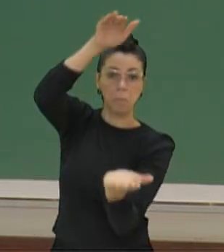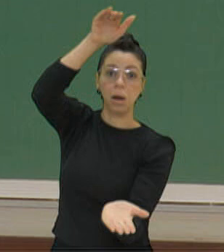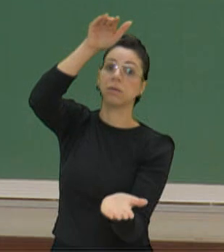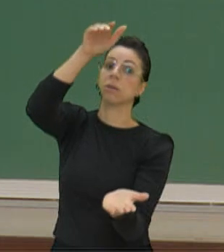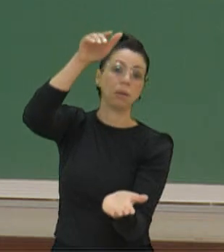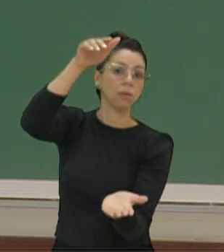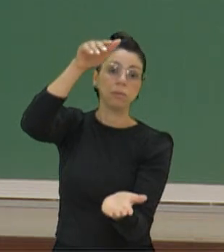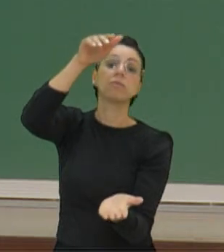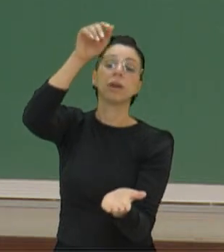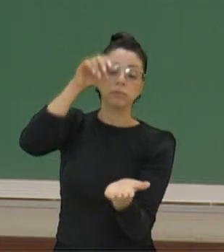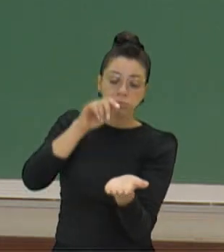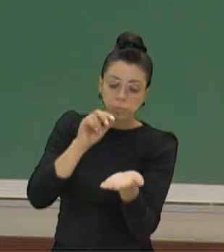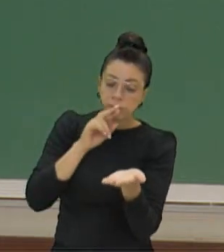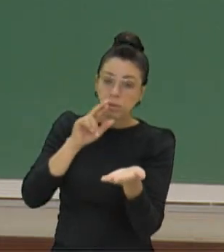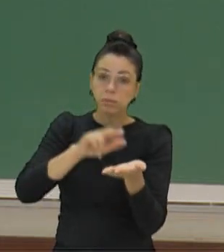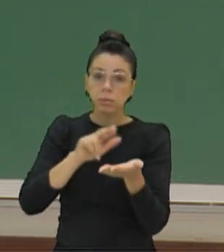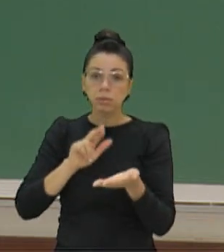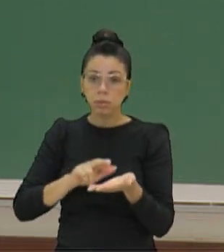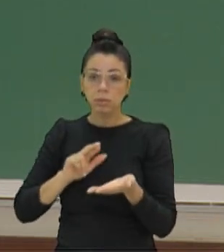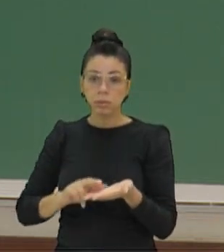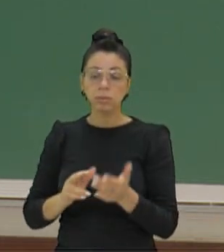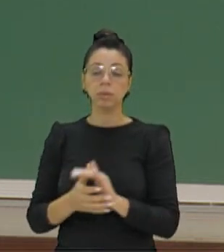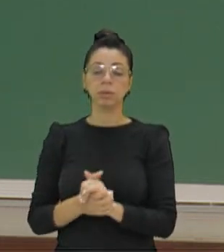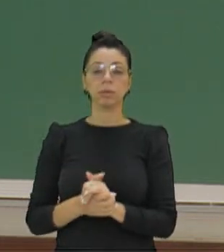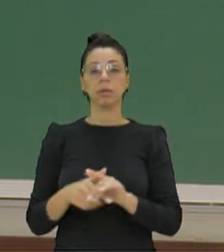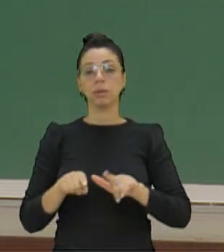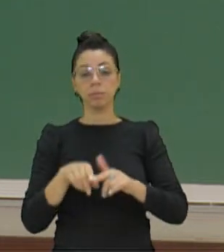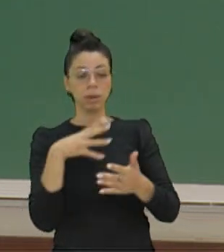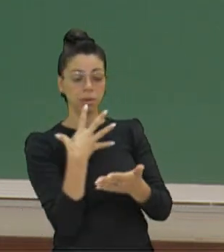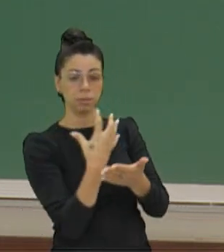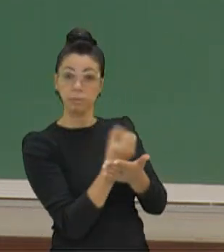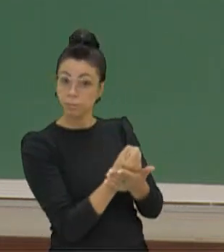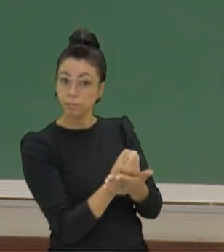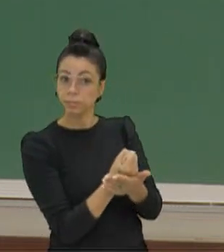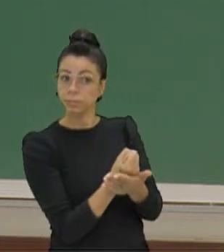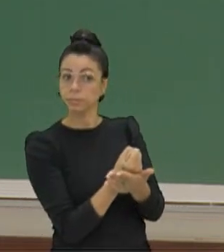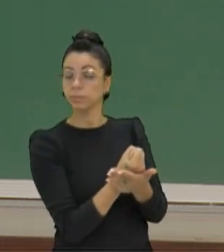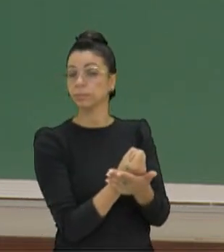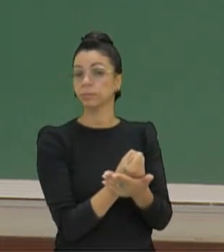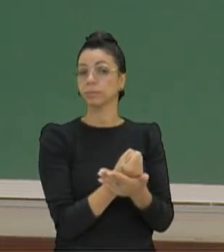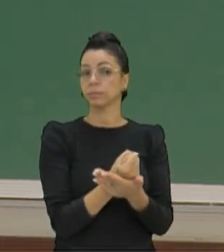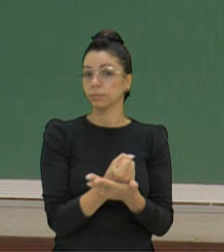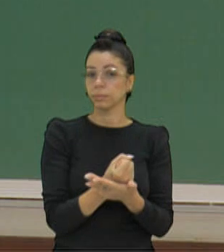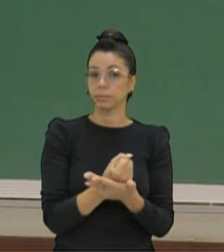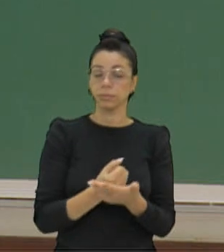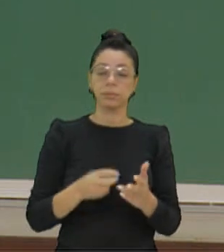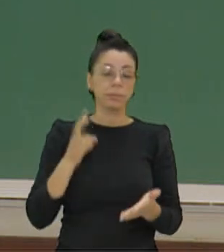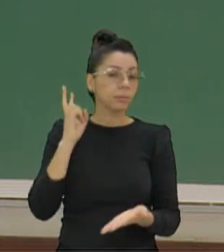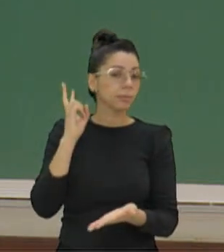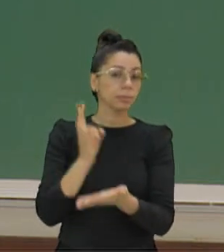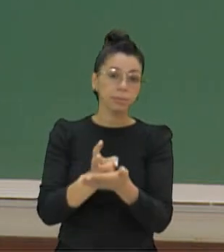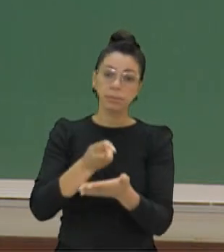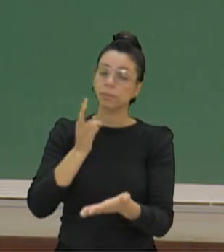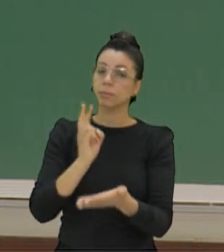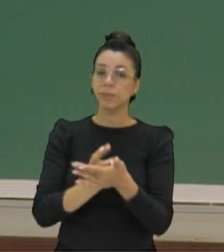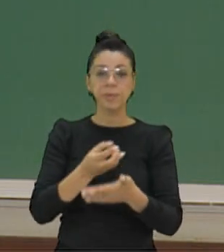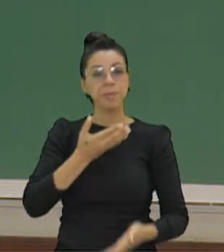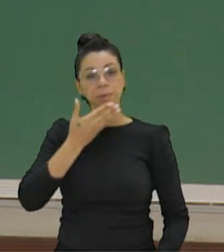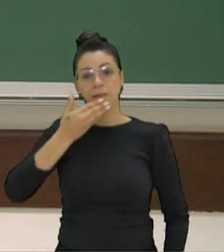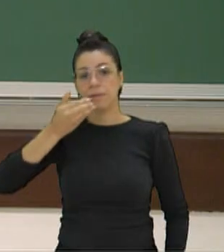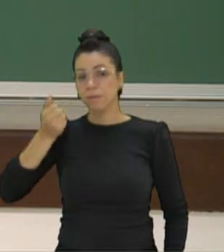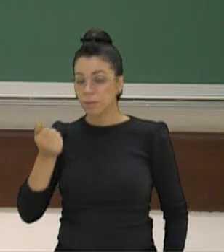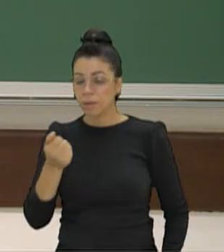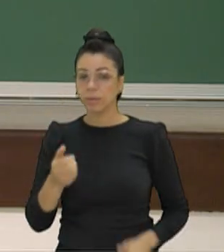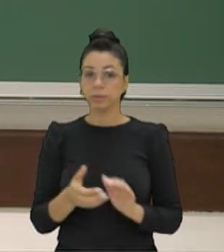atentos aos recados dos professores, façam suas anotações, tá? E sempre faça o seu melhor, né? O que